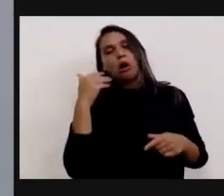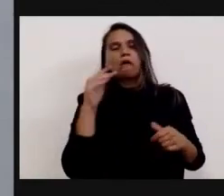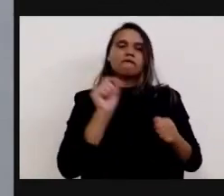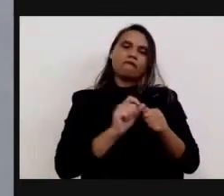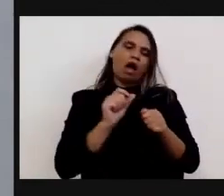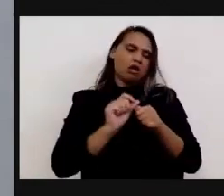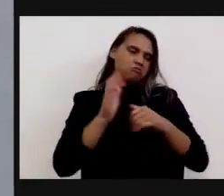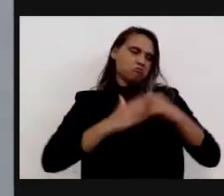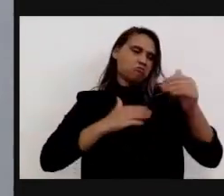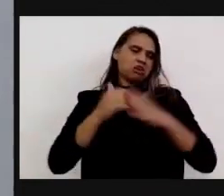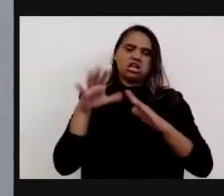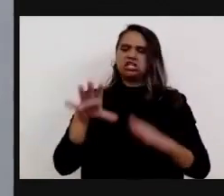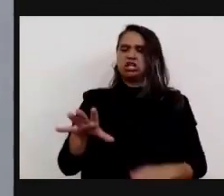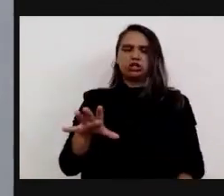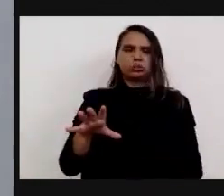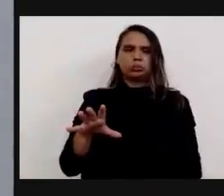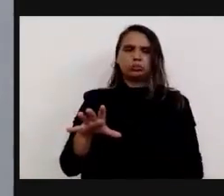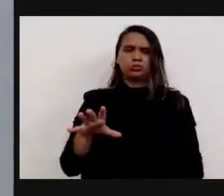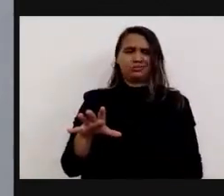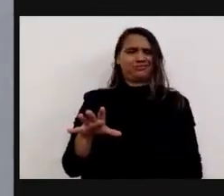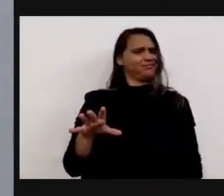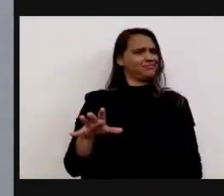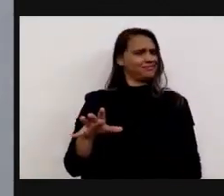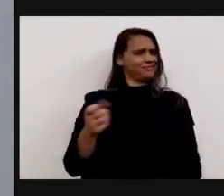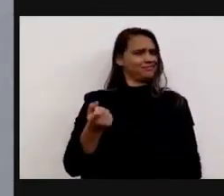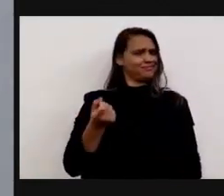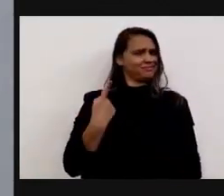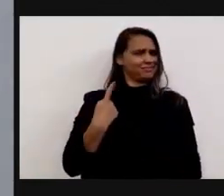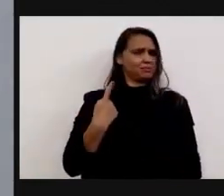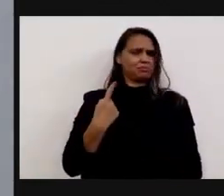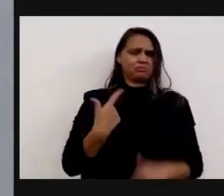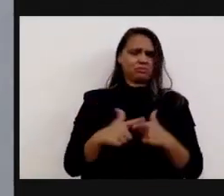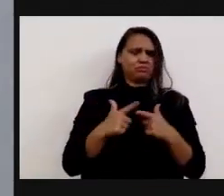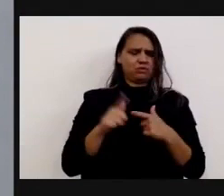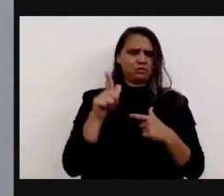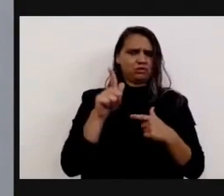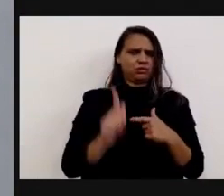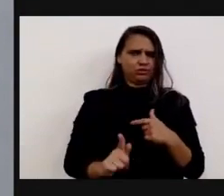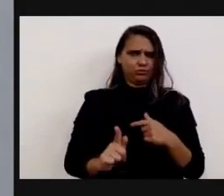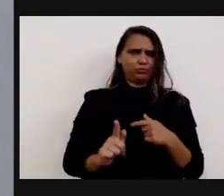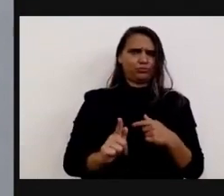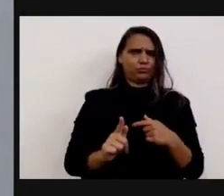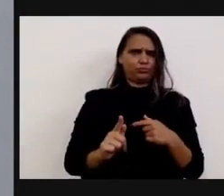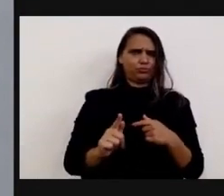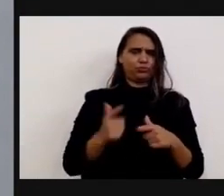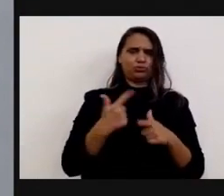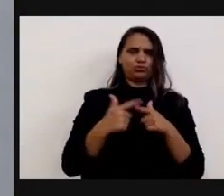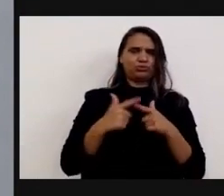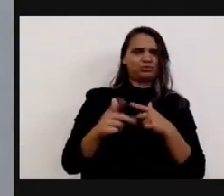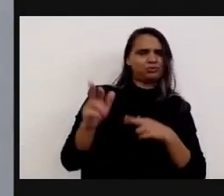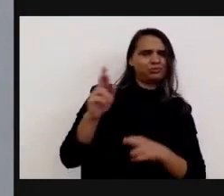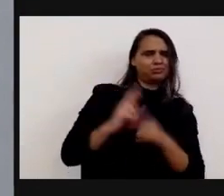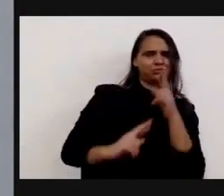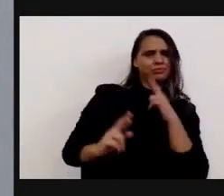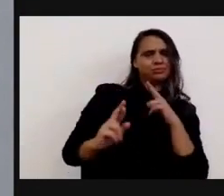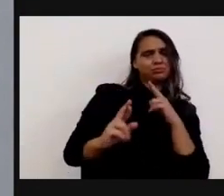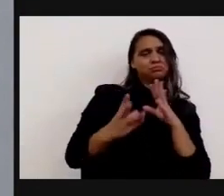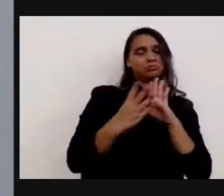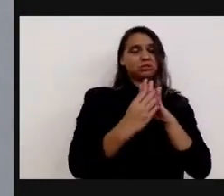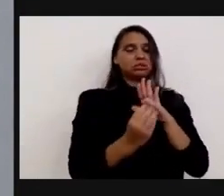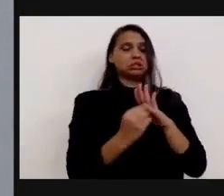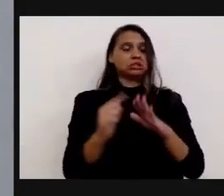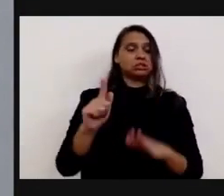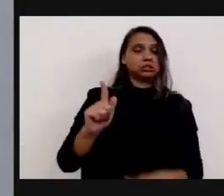jeito que quer e tal Ué então será que o problema na gestão Será que o problema não tá mais relacionado a modelo de